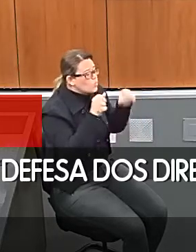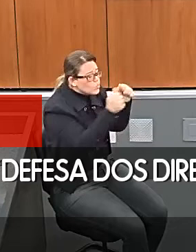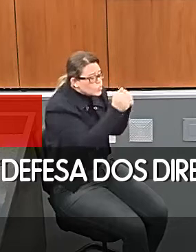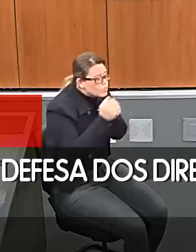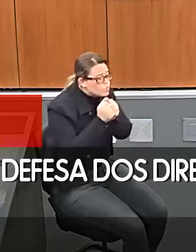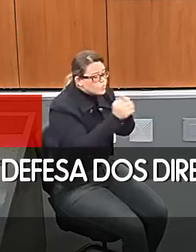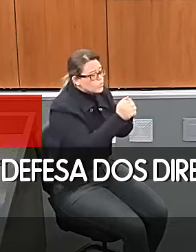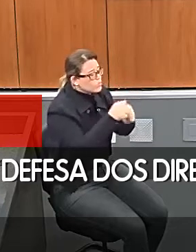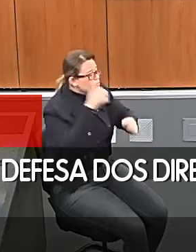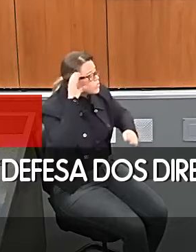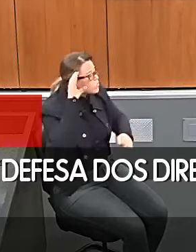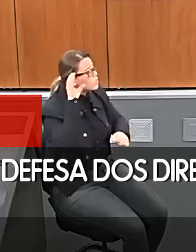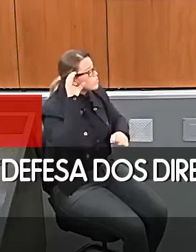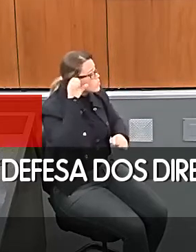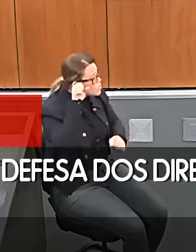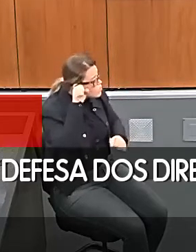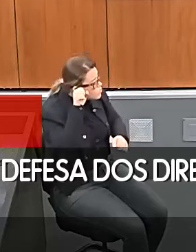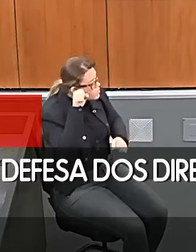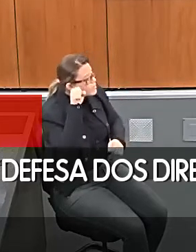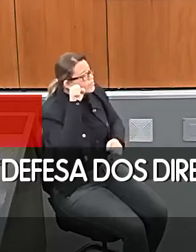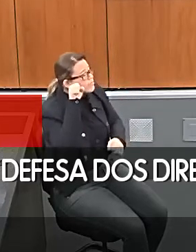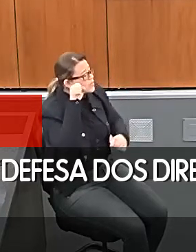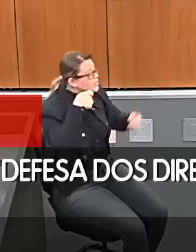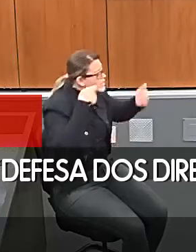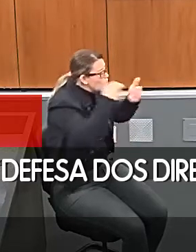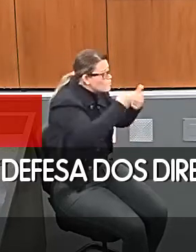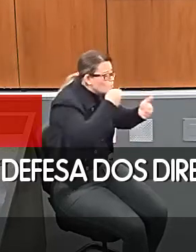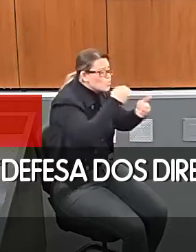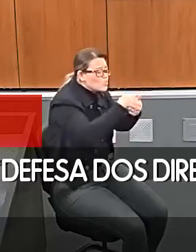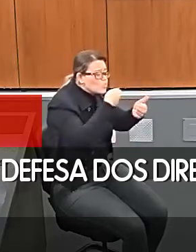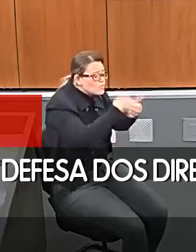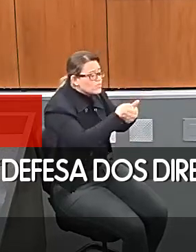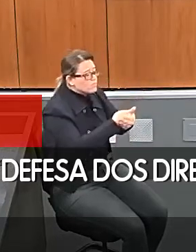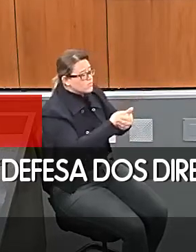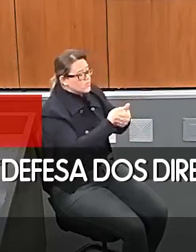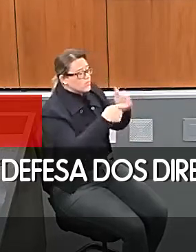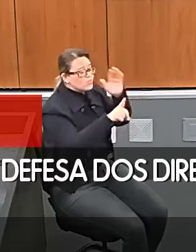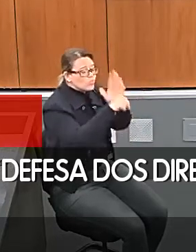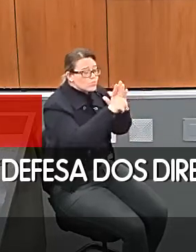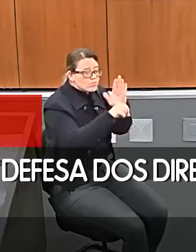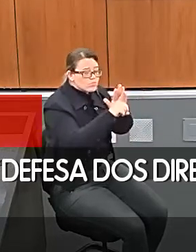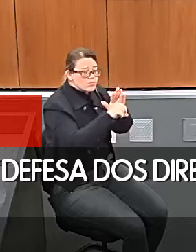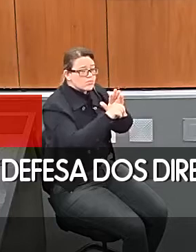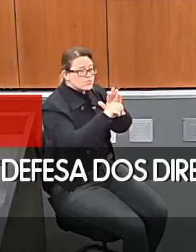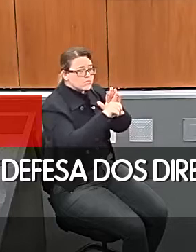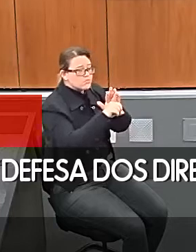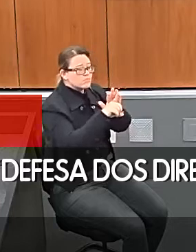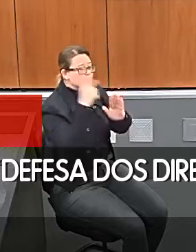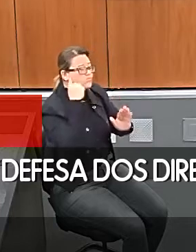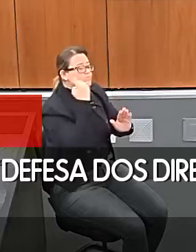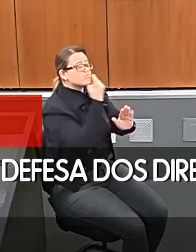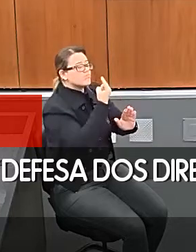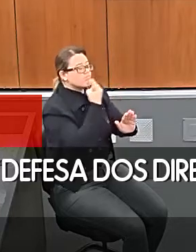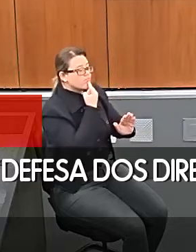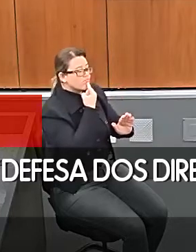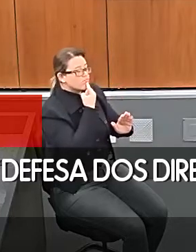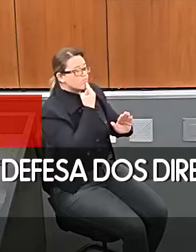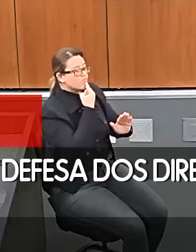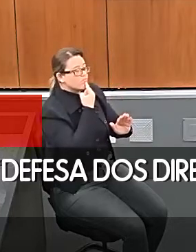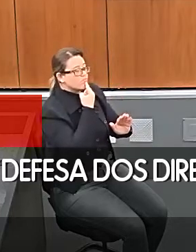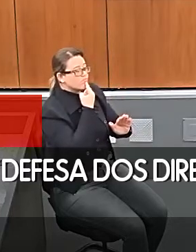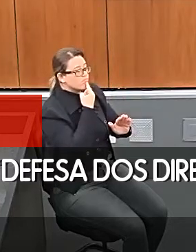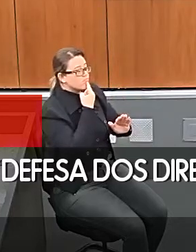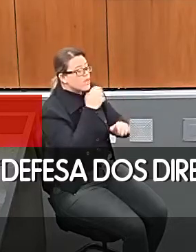ter visibilidade. E as nossas demandas elas são muitas. Né? Como nós somos uma associação